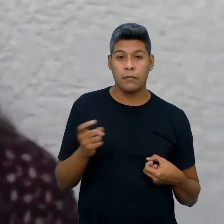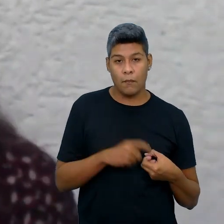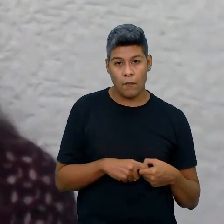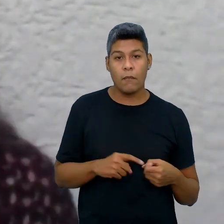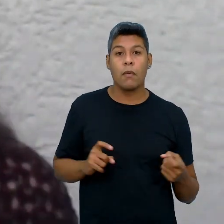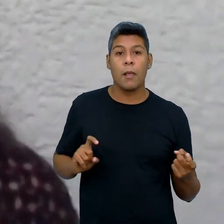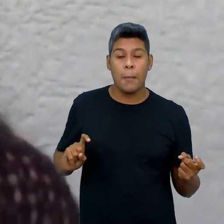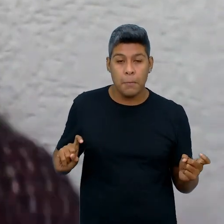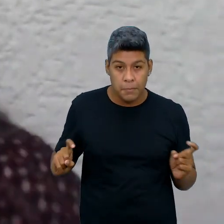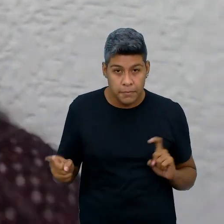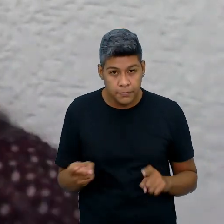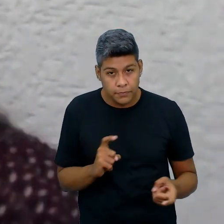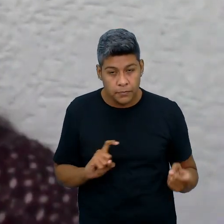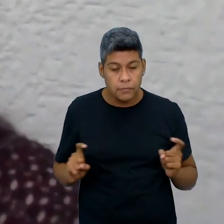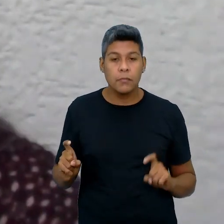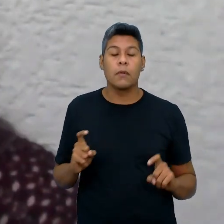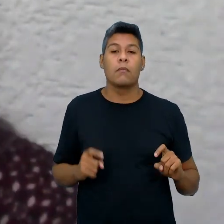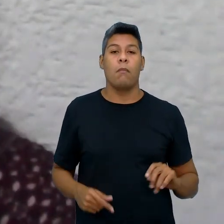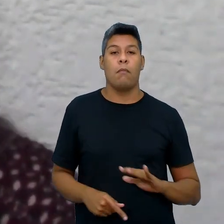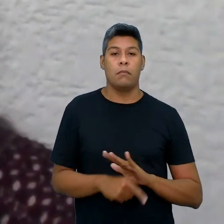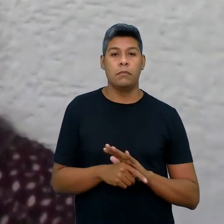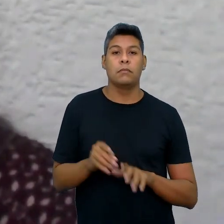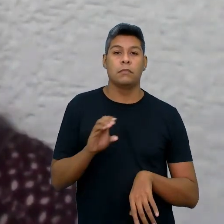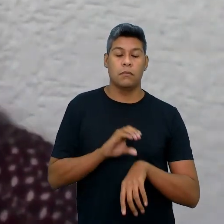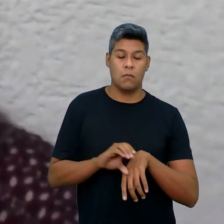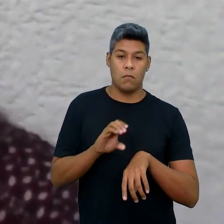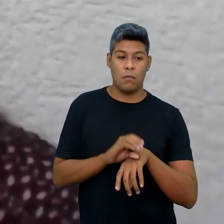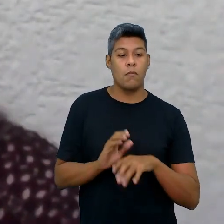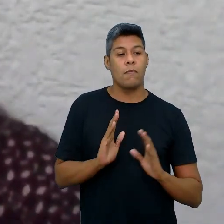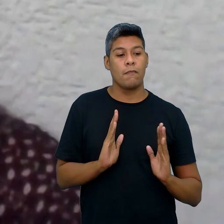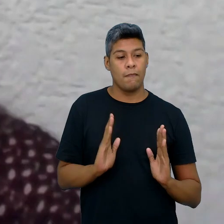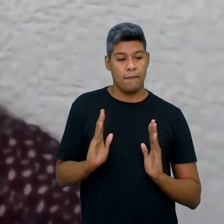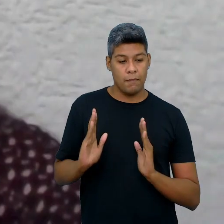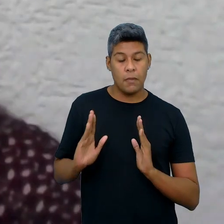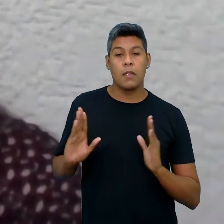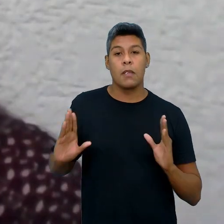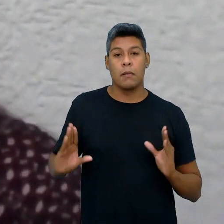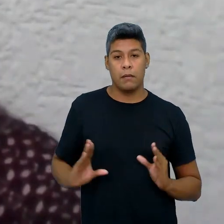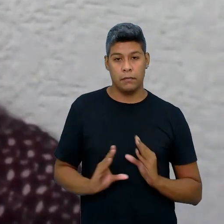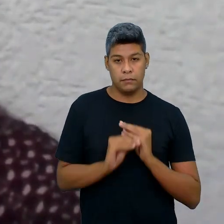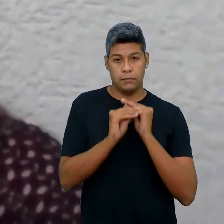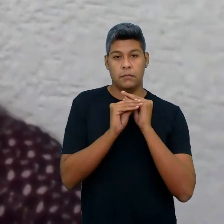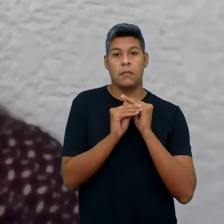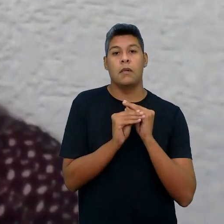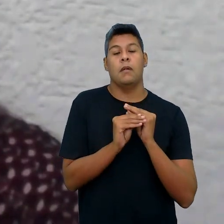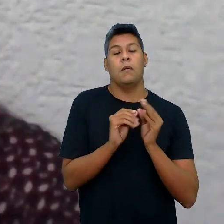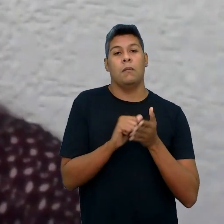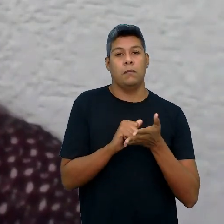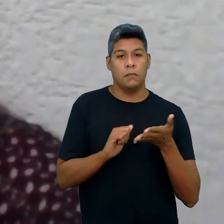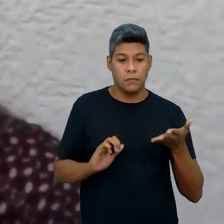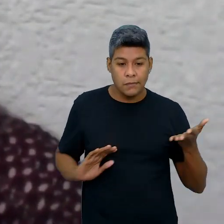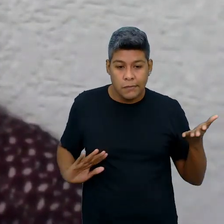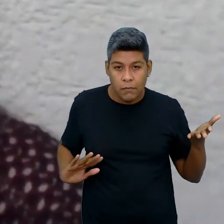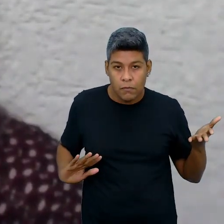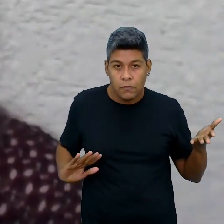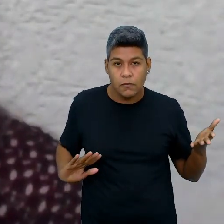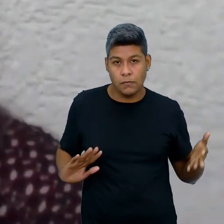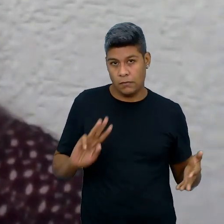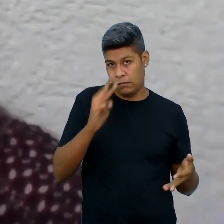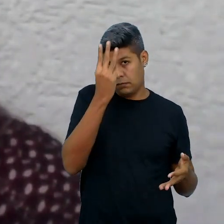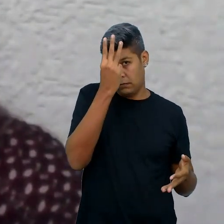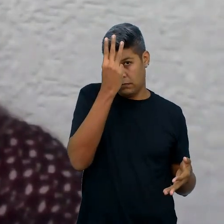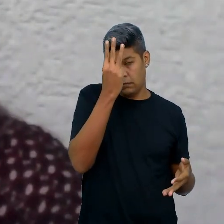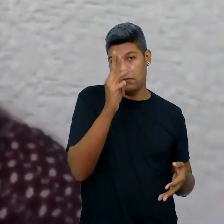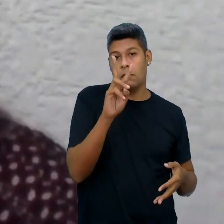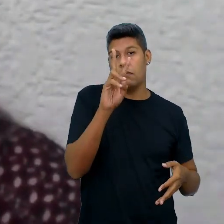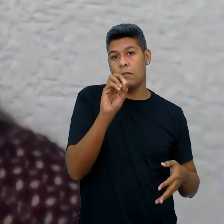discussões estabelecidas na formação de etapa para a implementação da sequência de atividade 3 do